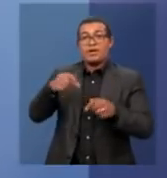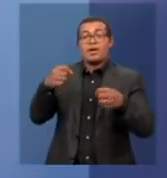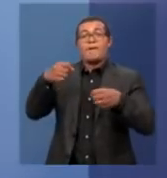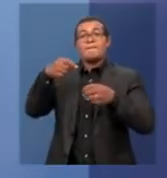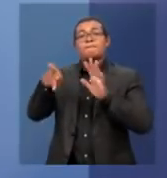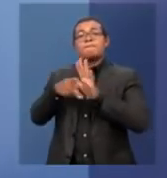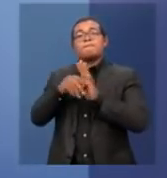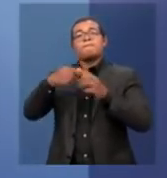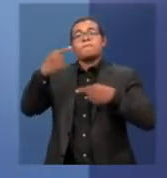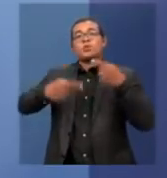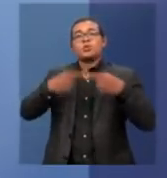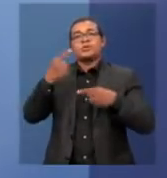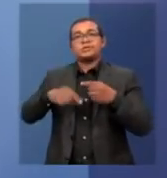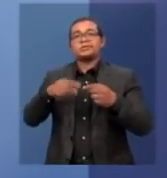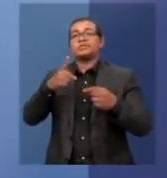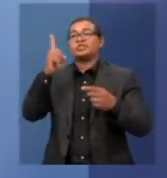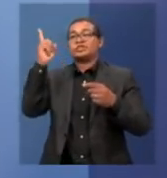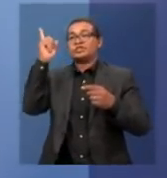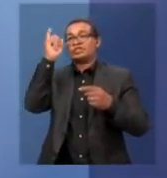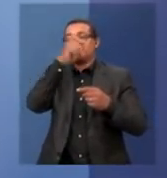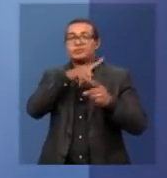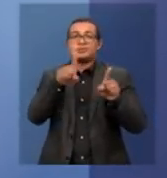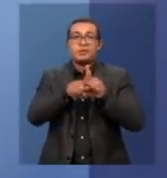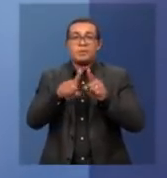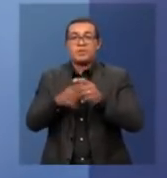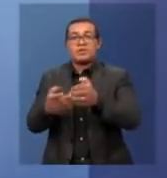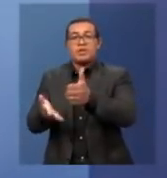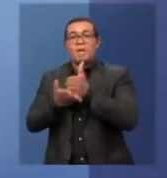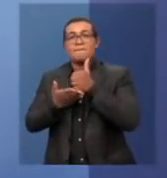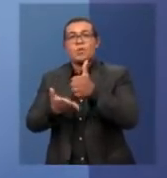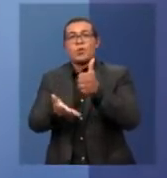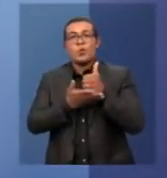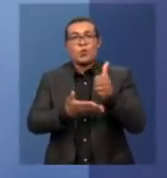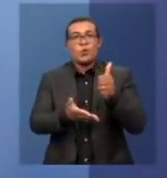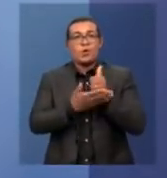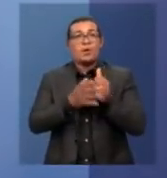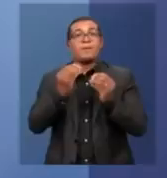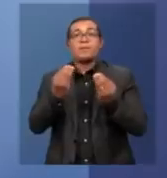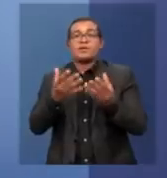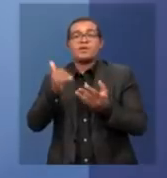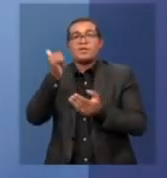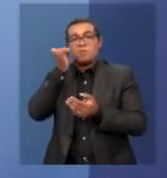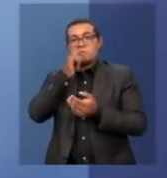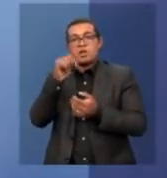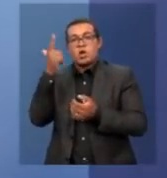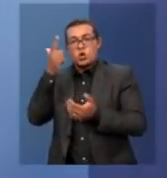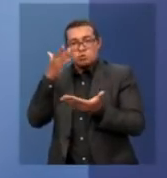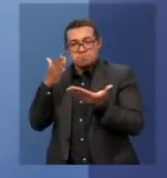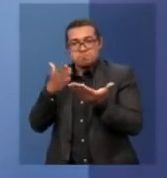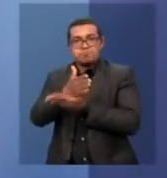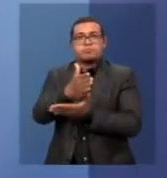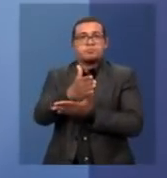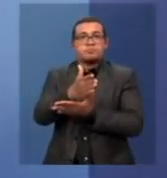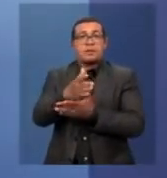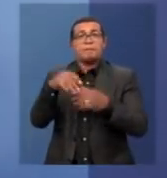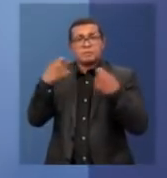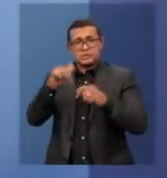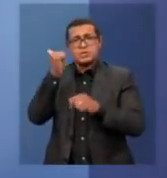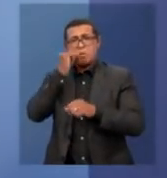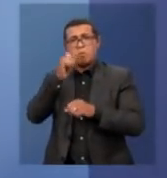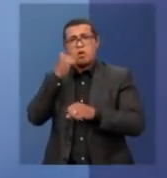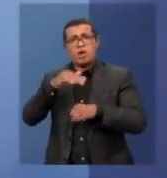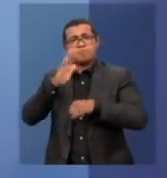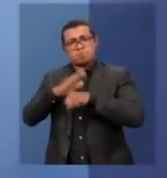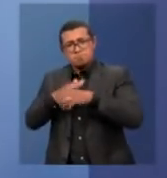partidária a oportunidade de apoio àquela ingresse na vida pública nós precisamos de mulheres a políticas têm mais de